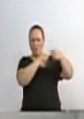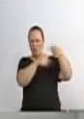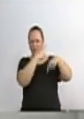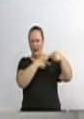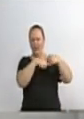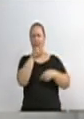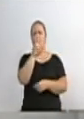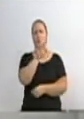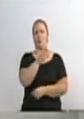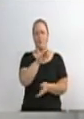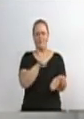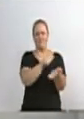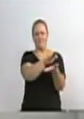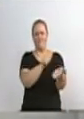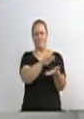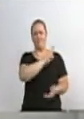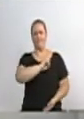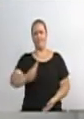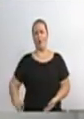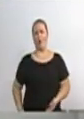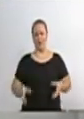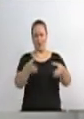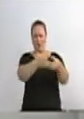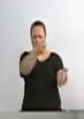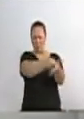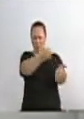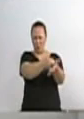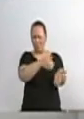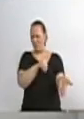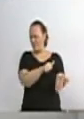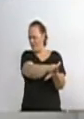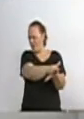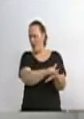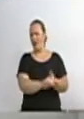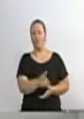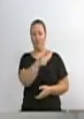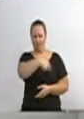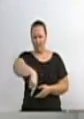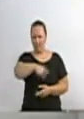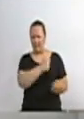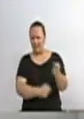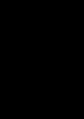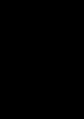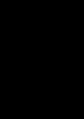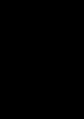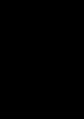Fascistas, fora da nossa república, não tentem enganar o povo brasileiro.